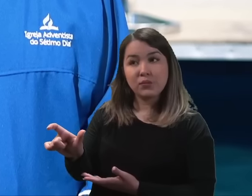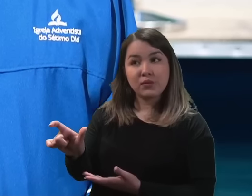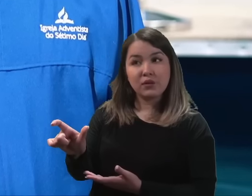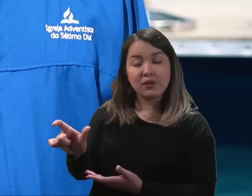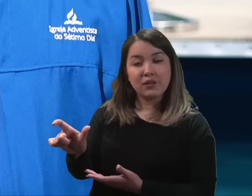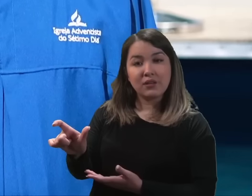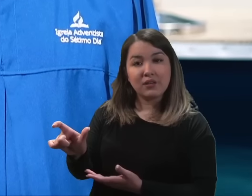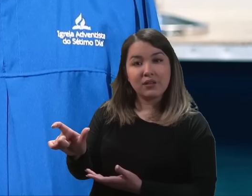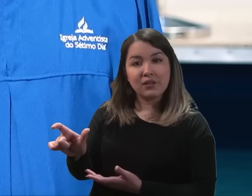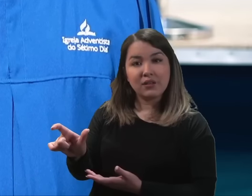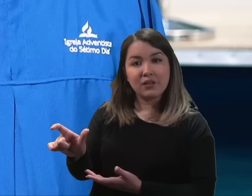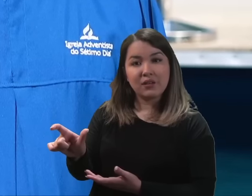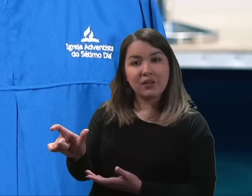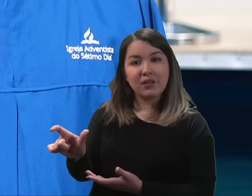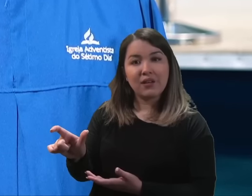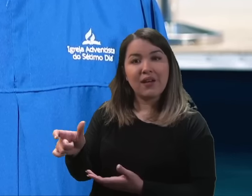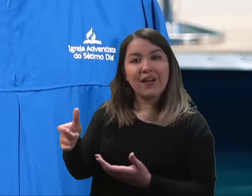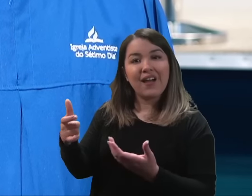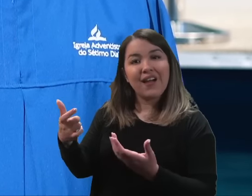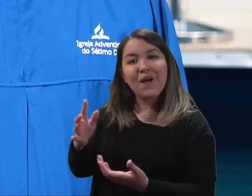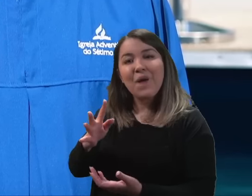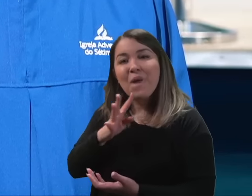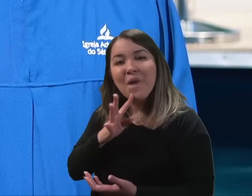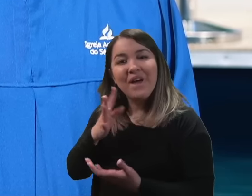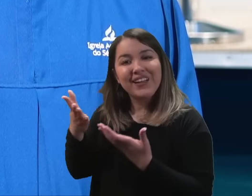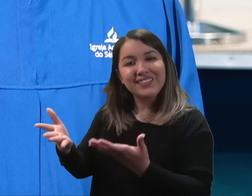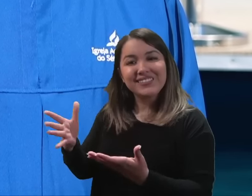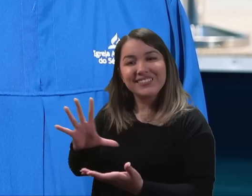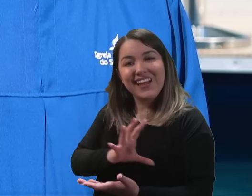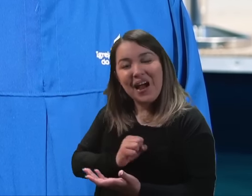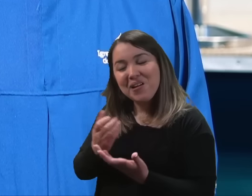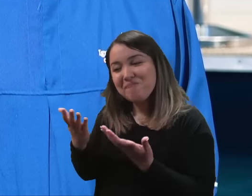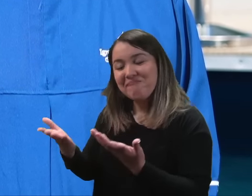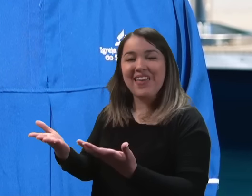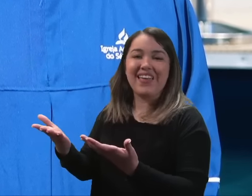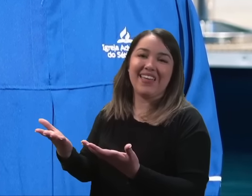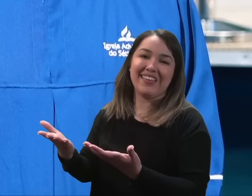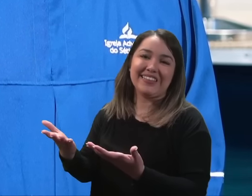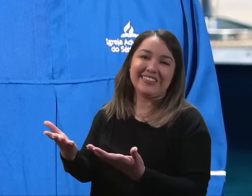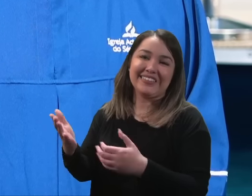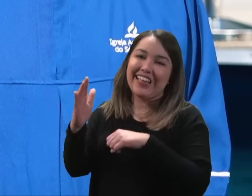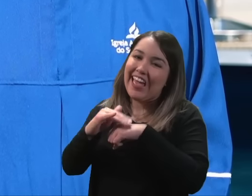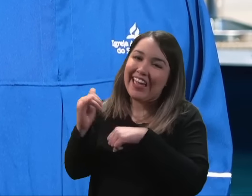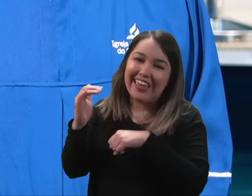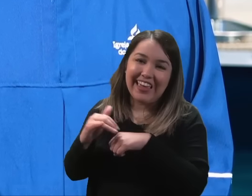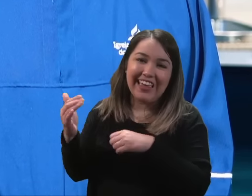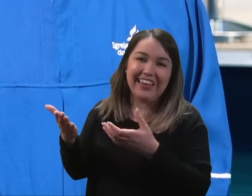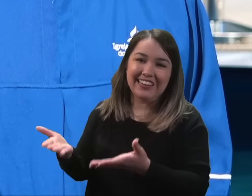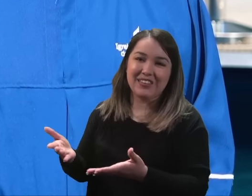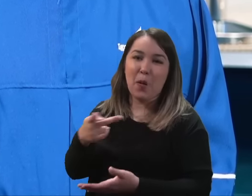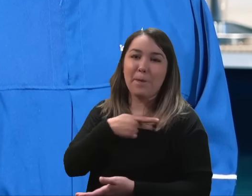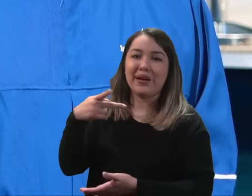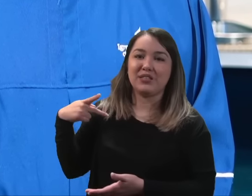passei a conhecer amar querido meu coração pastor Elias